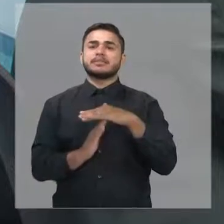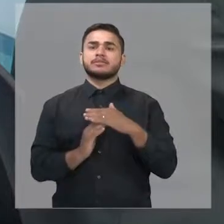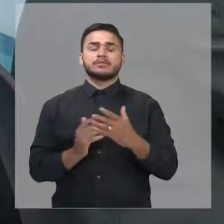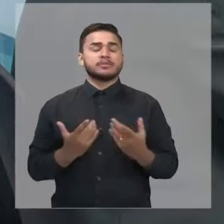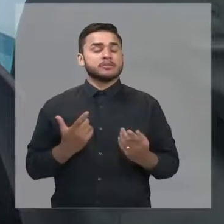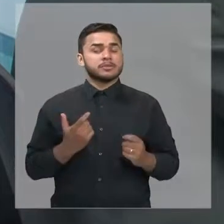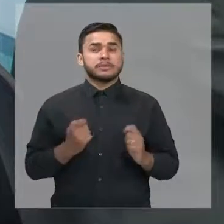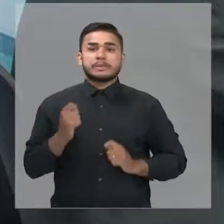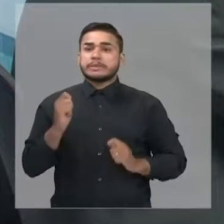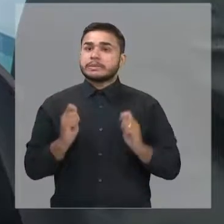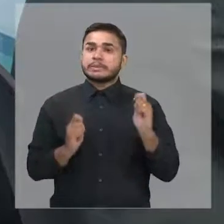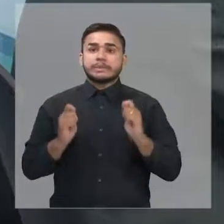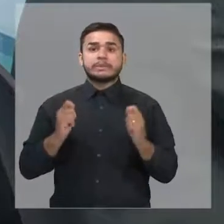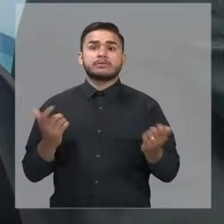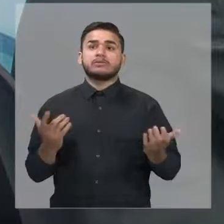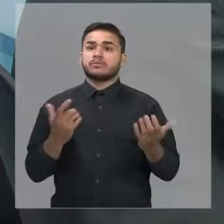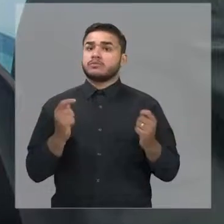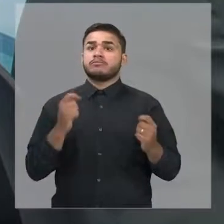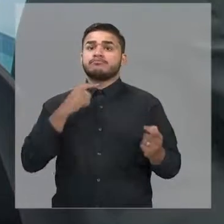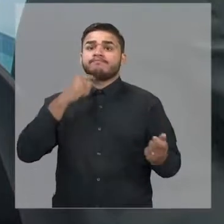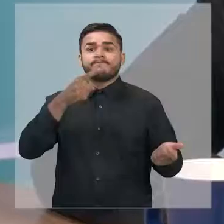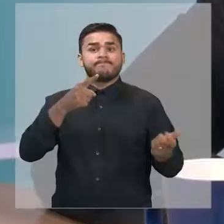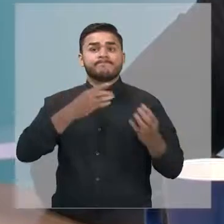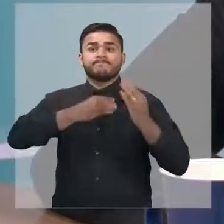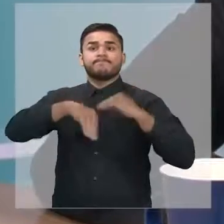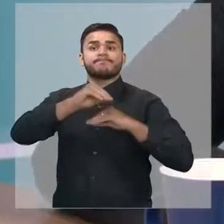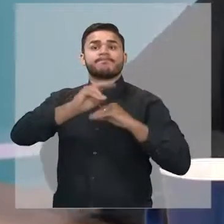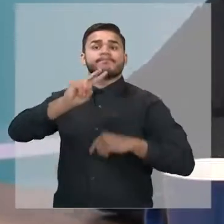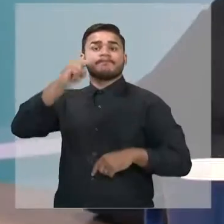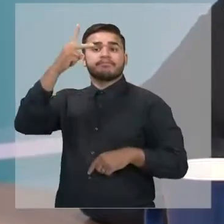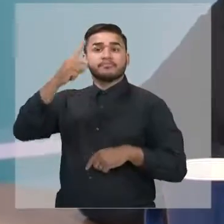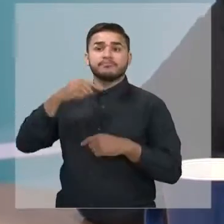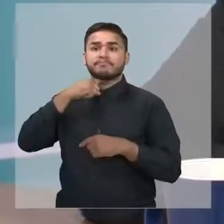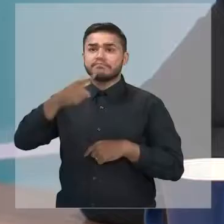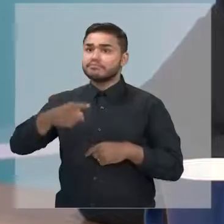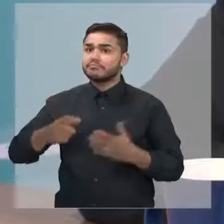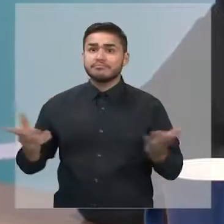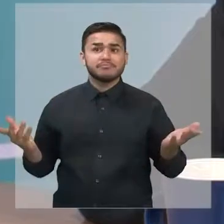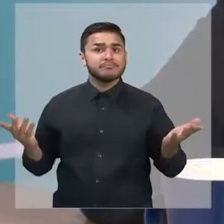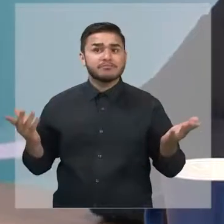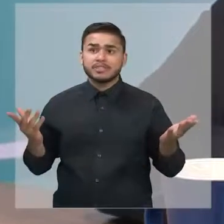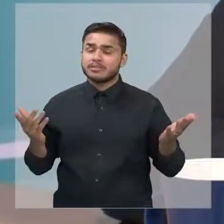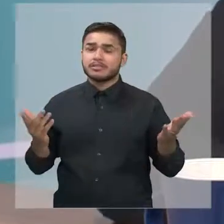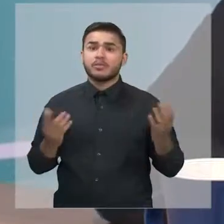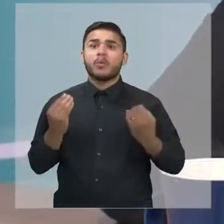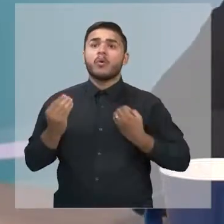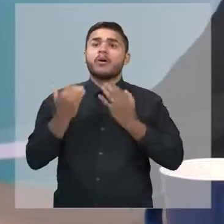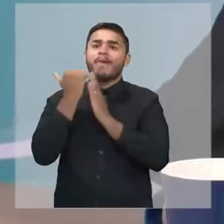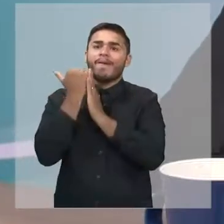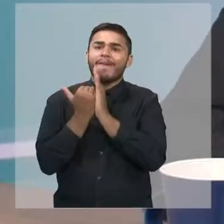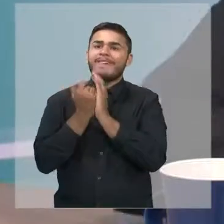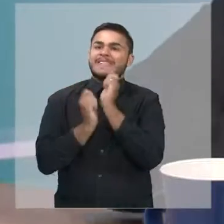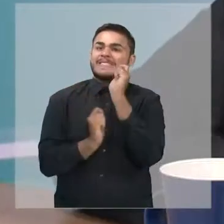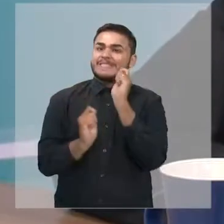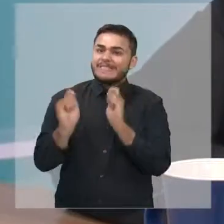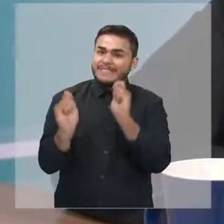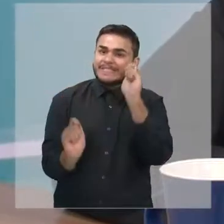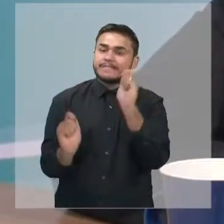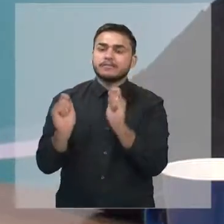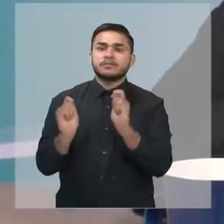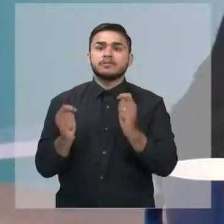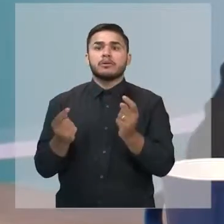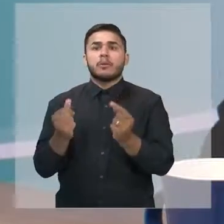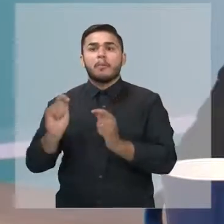ou conter os gastos desnecessários ou supérfluos. De um modo geral, no Brasil, todo mundo quer tomar dinheiro do